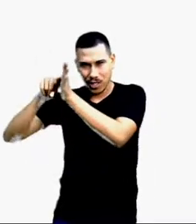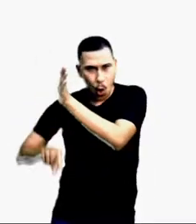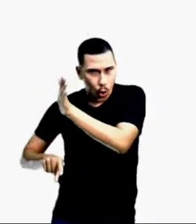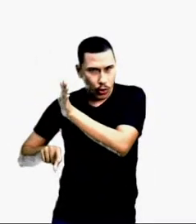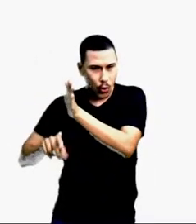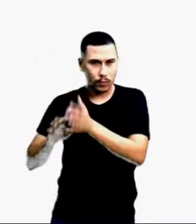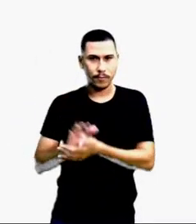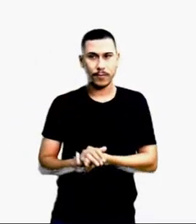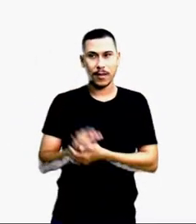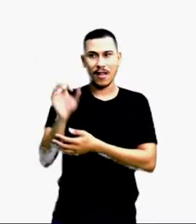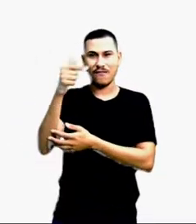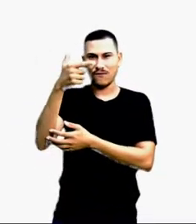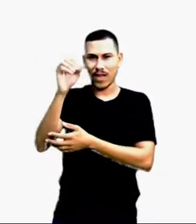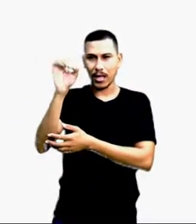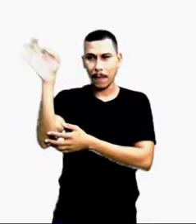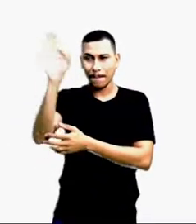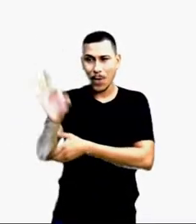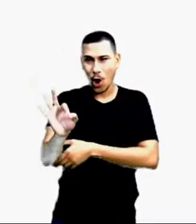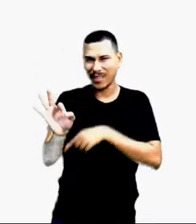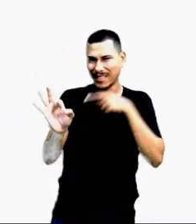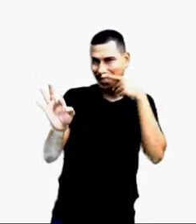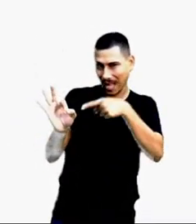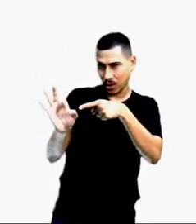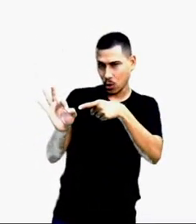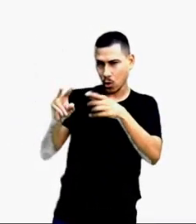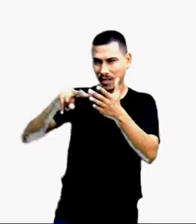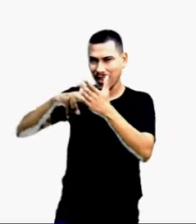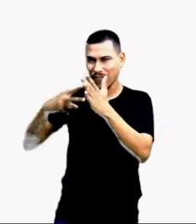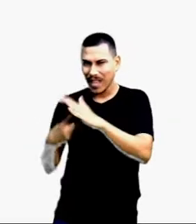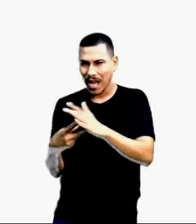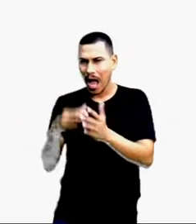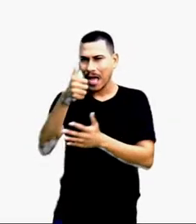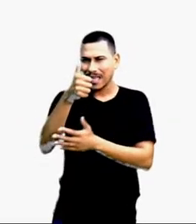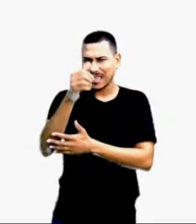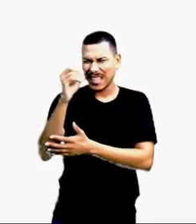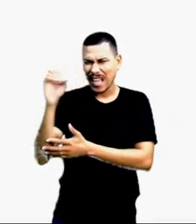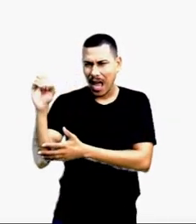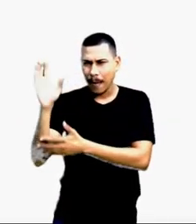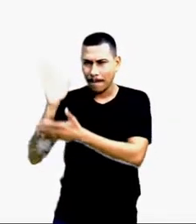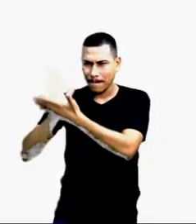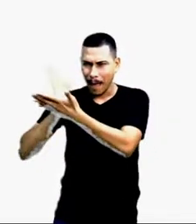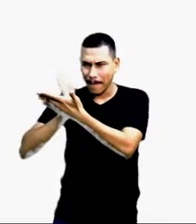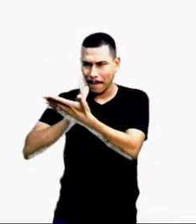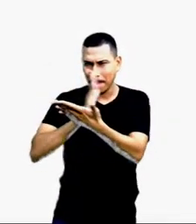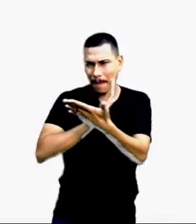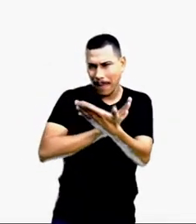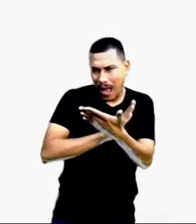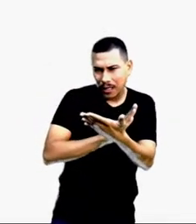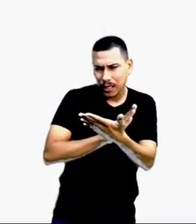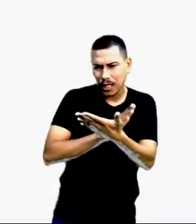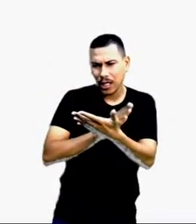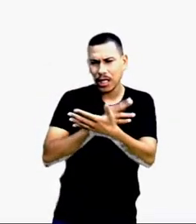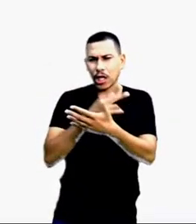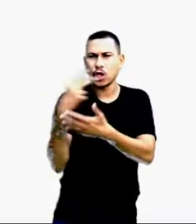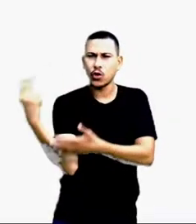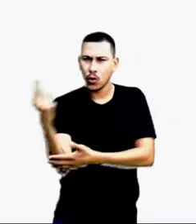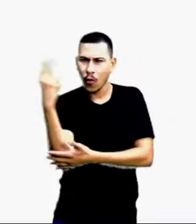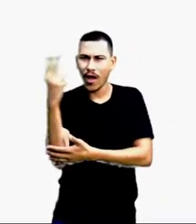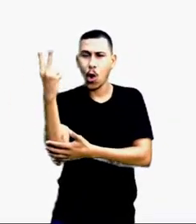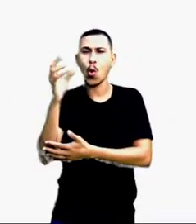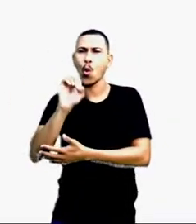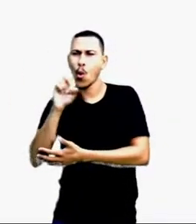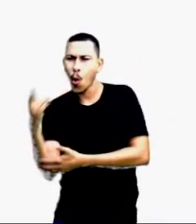porcento significa sem partes de valor os no objetos